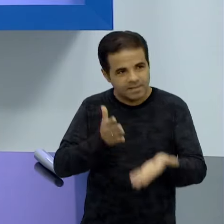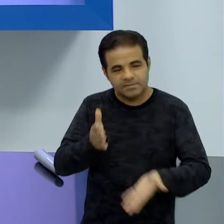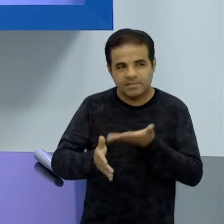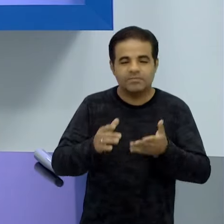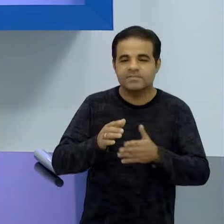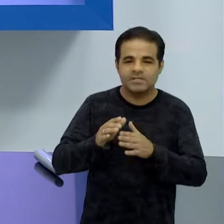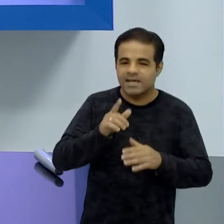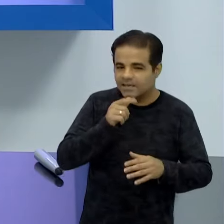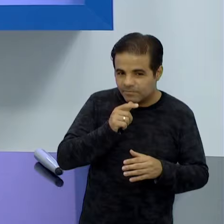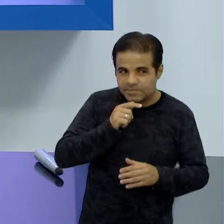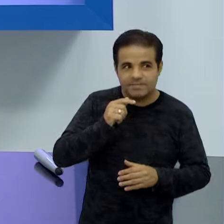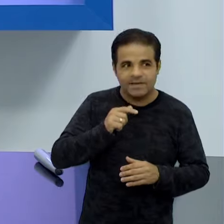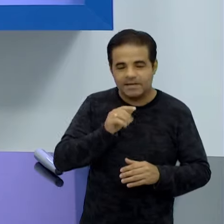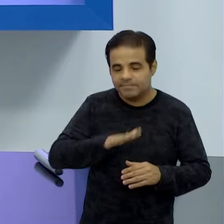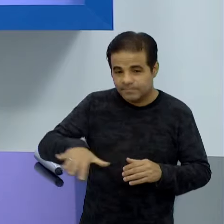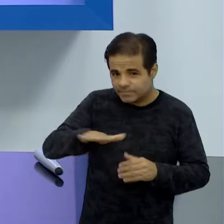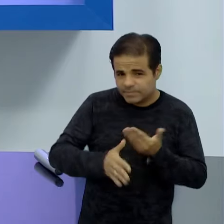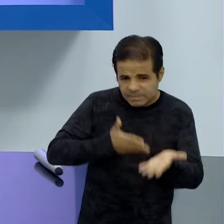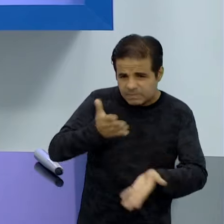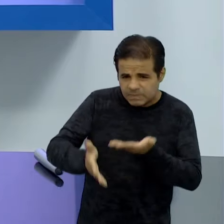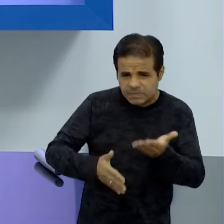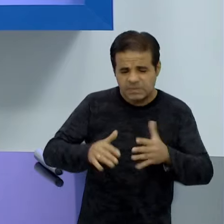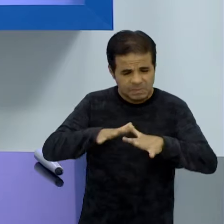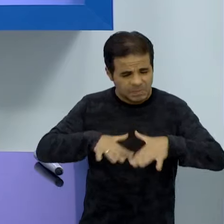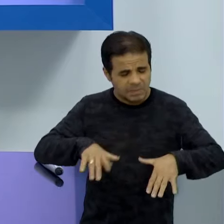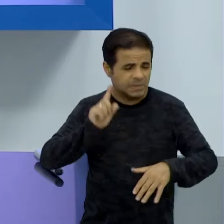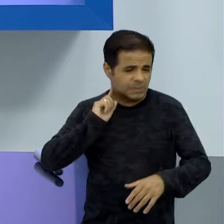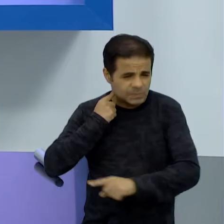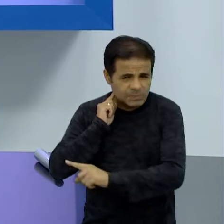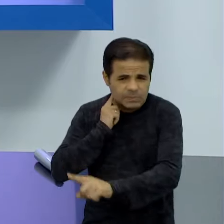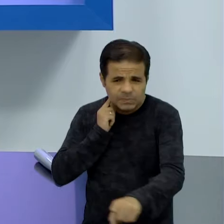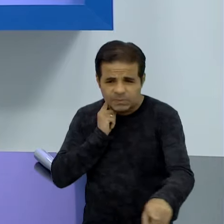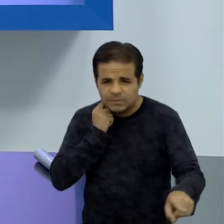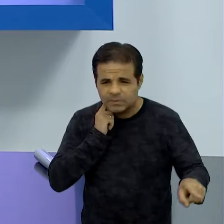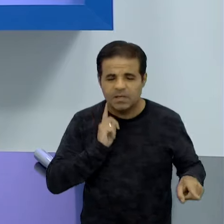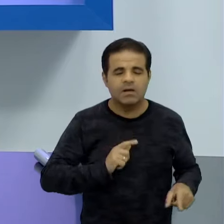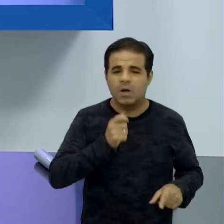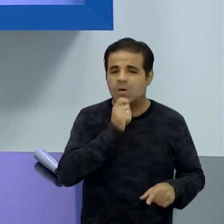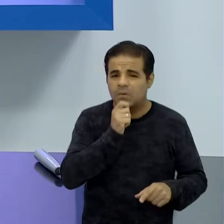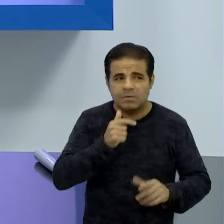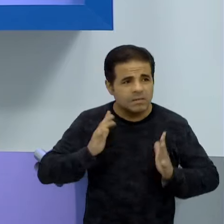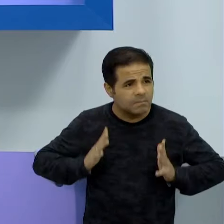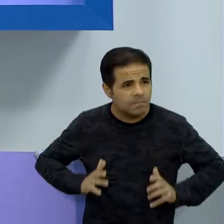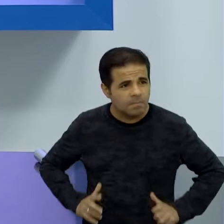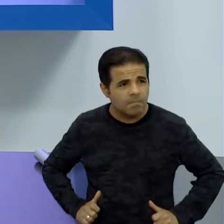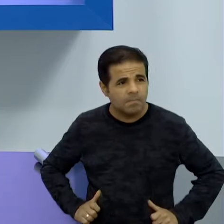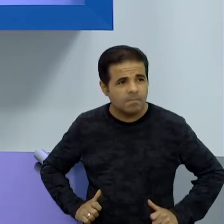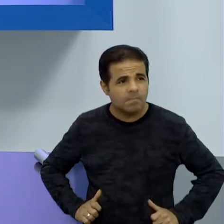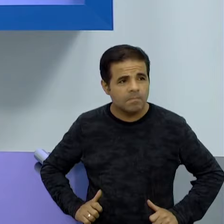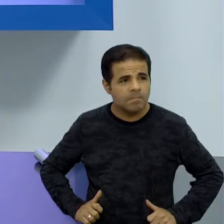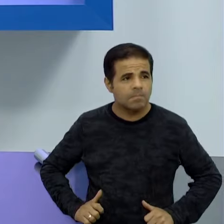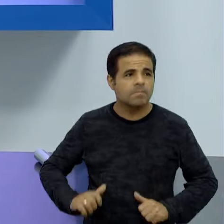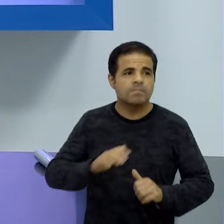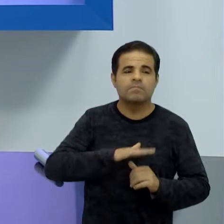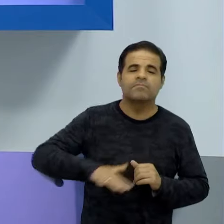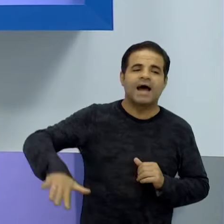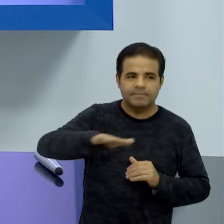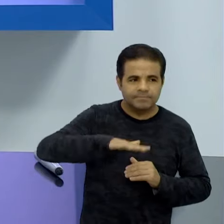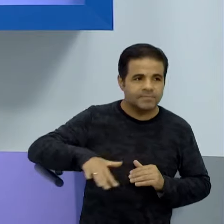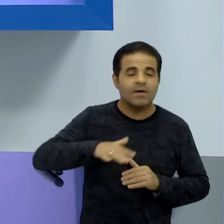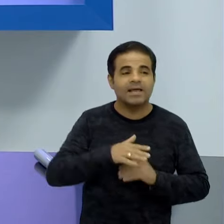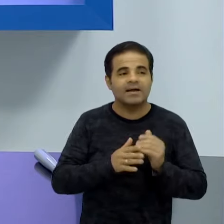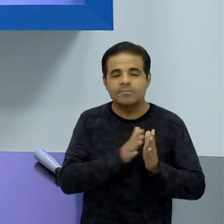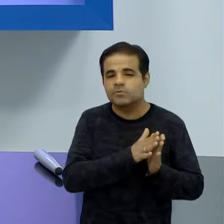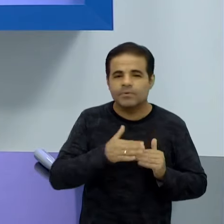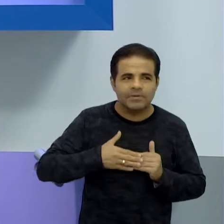crianças, elas vivem, no caso, em meio à sujeira, né? Sem saneamento, então isso pode ocasionar diversas